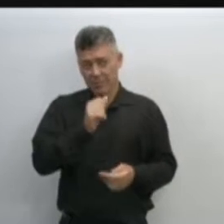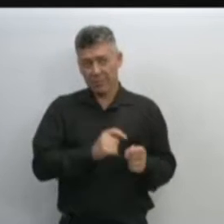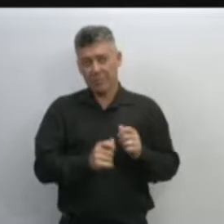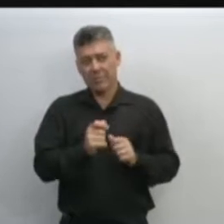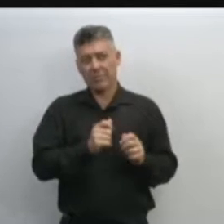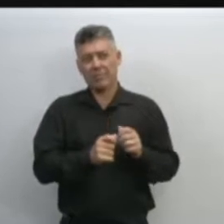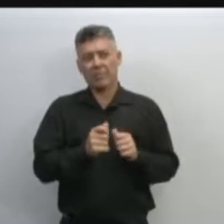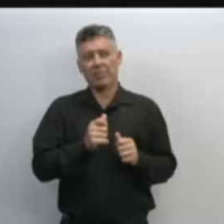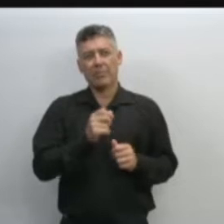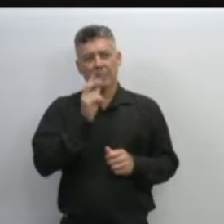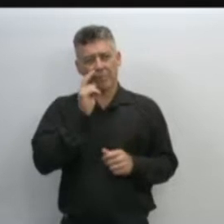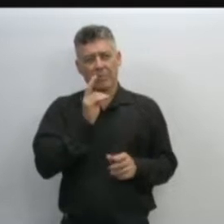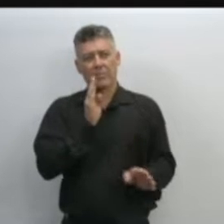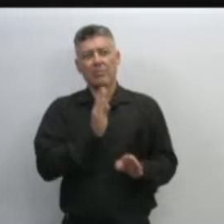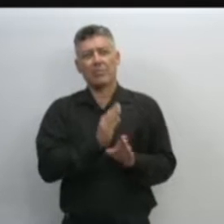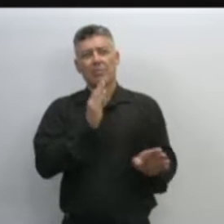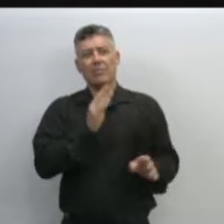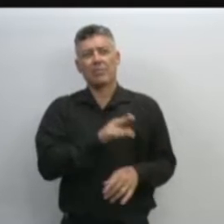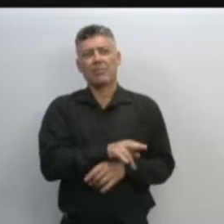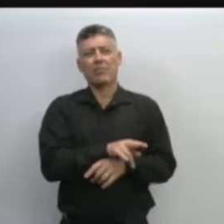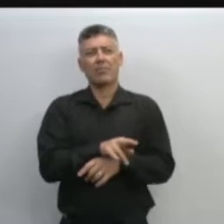né? Como o Ranieri falou,